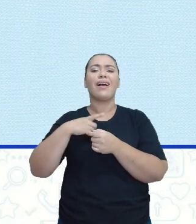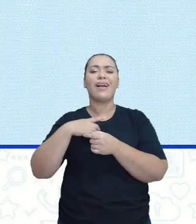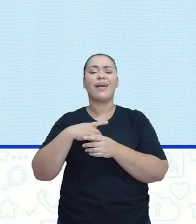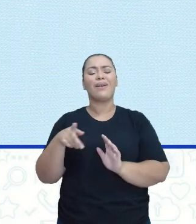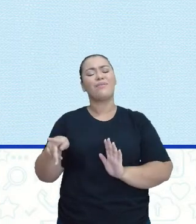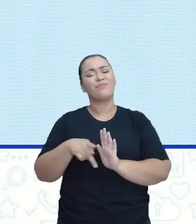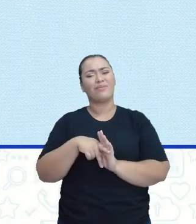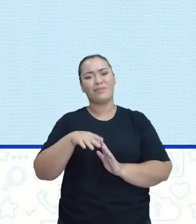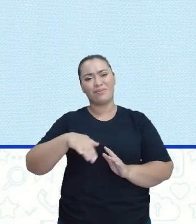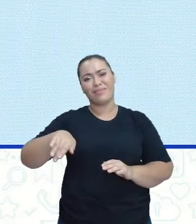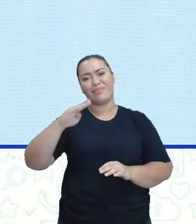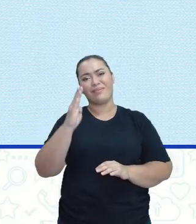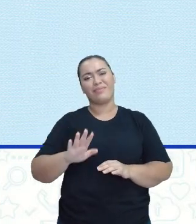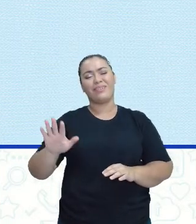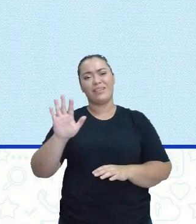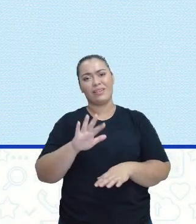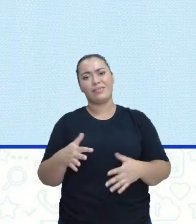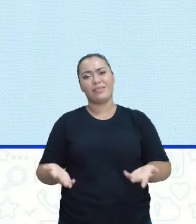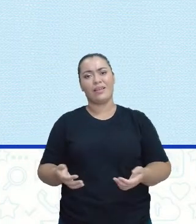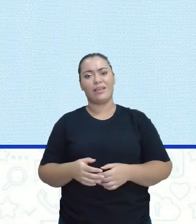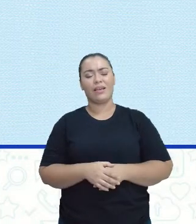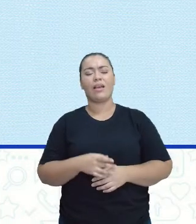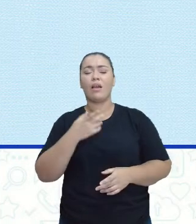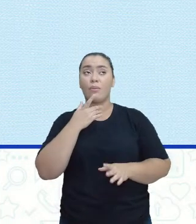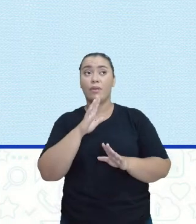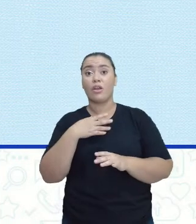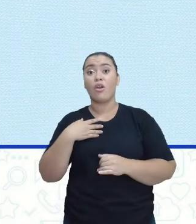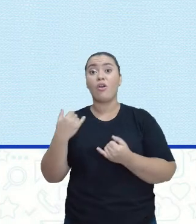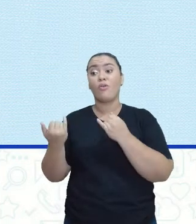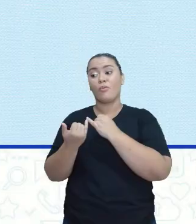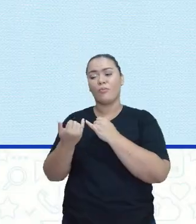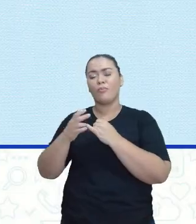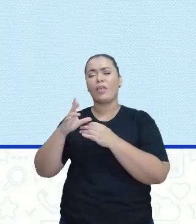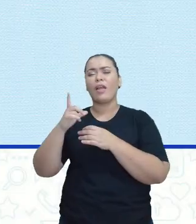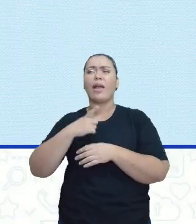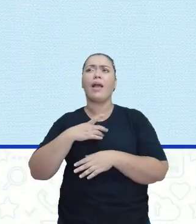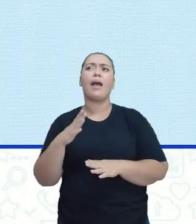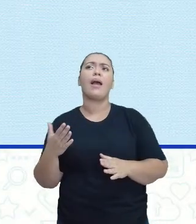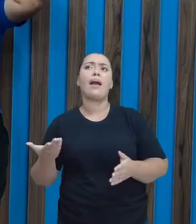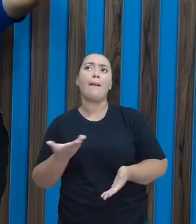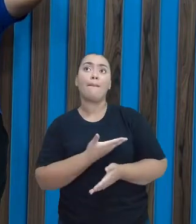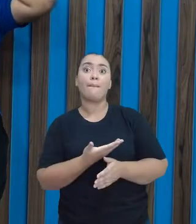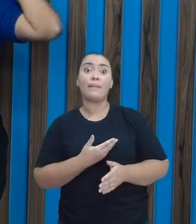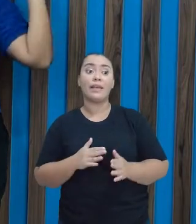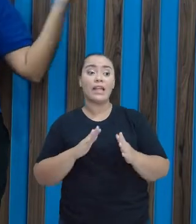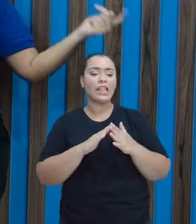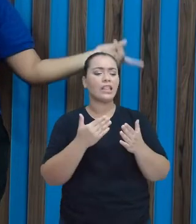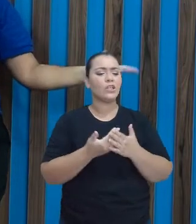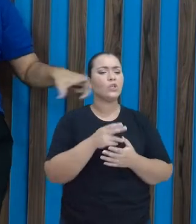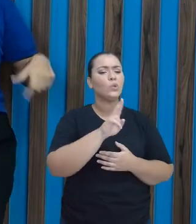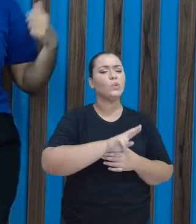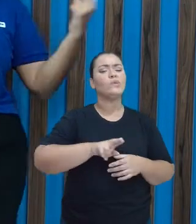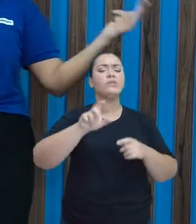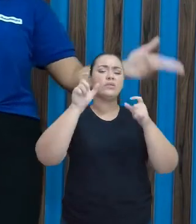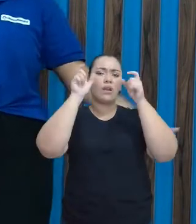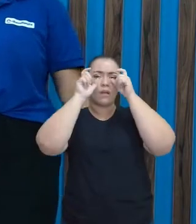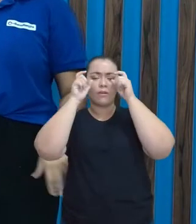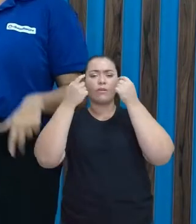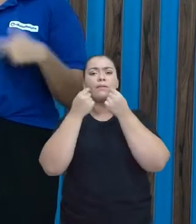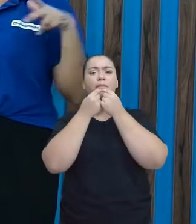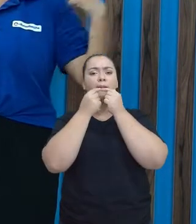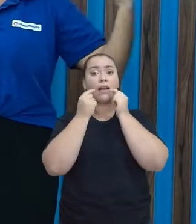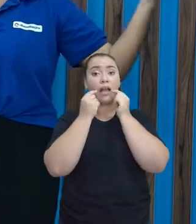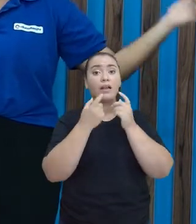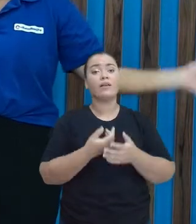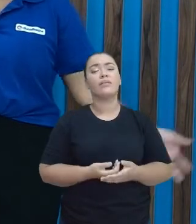né? E aí você vai contar, eu tenho uma amiga na escola que ela usa óculos, aparelho, e